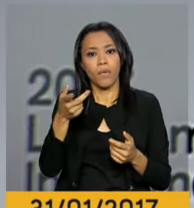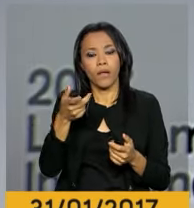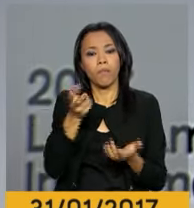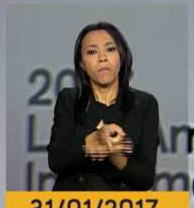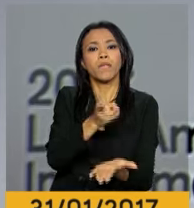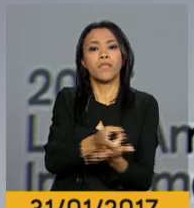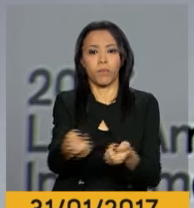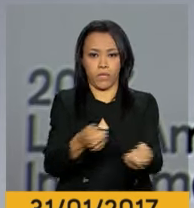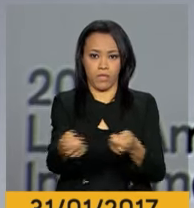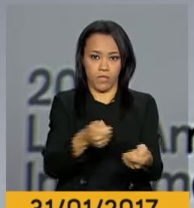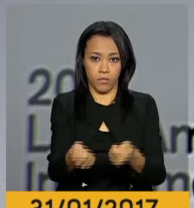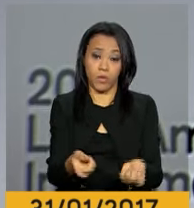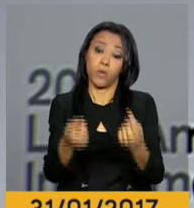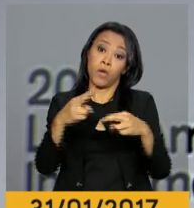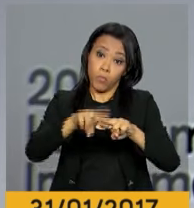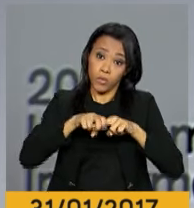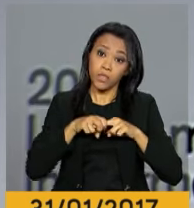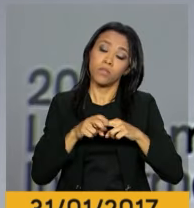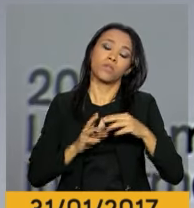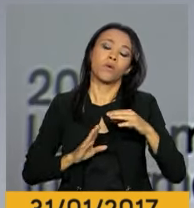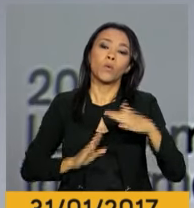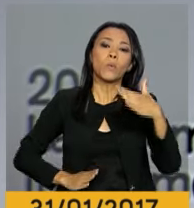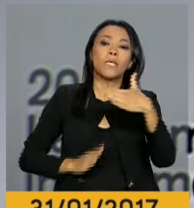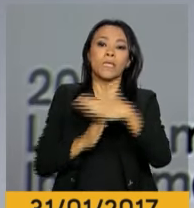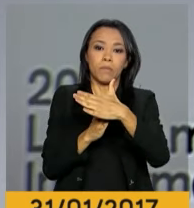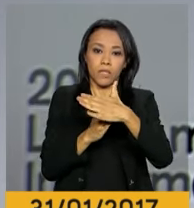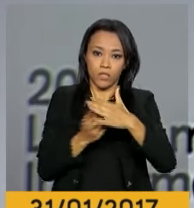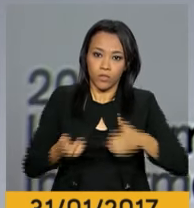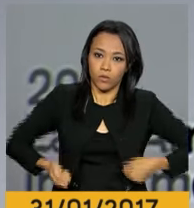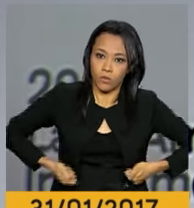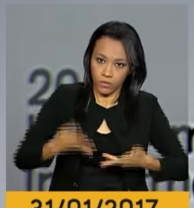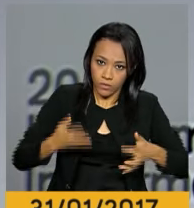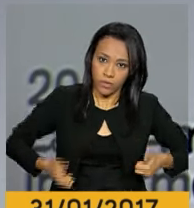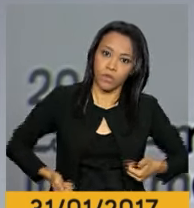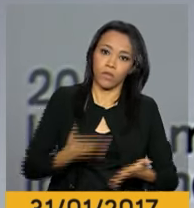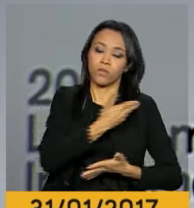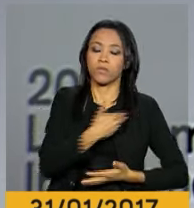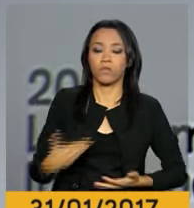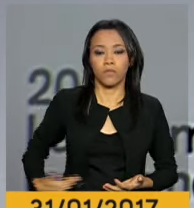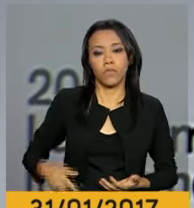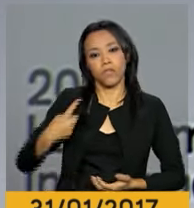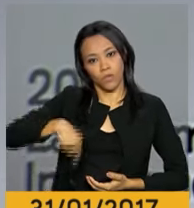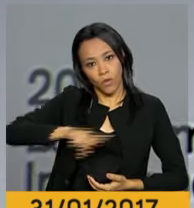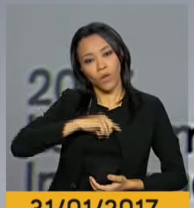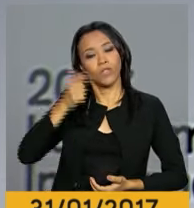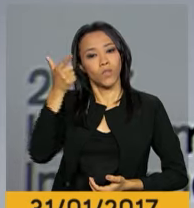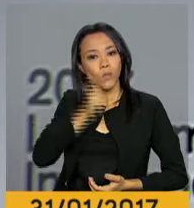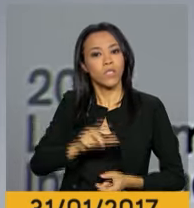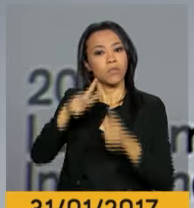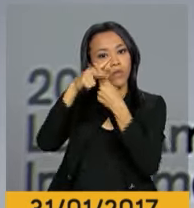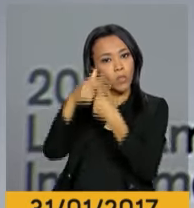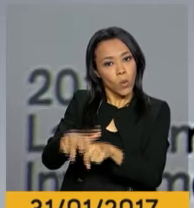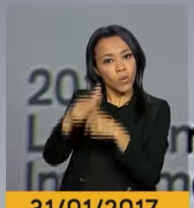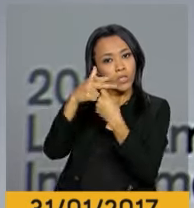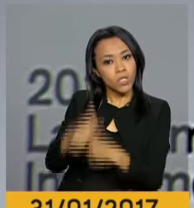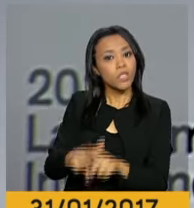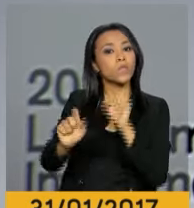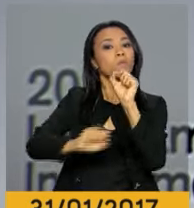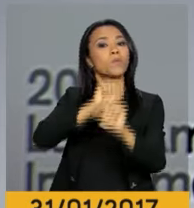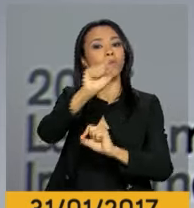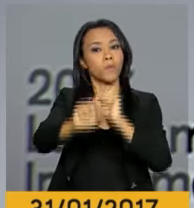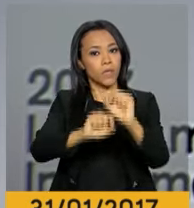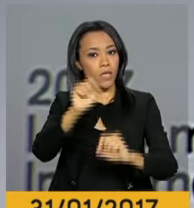portanto com o teto dos gastos nós garantiremos a gradual correção do Déficit do Estado